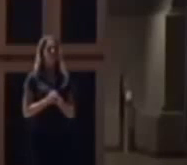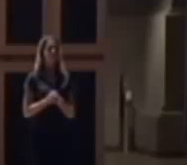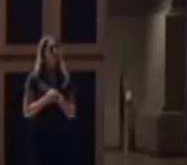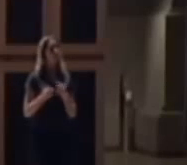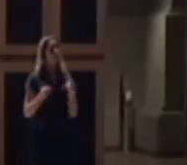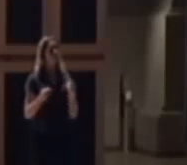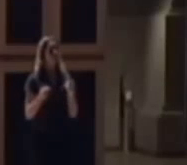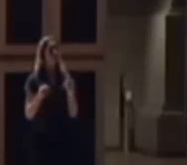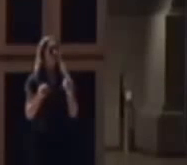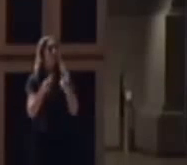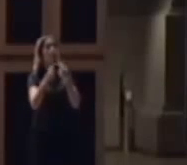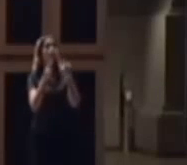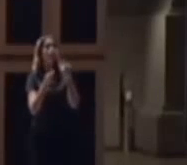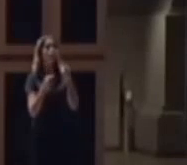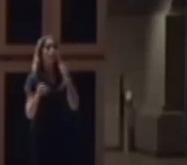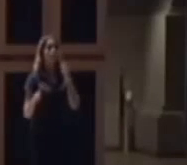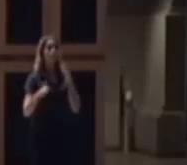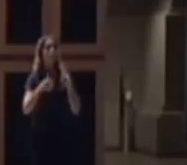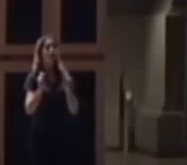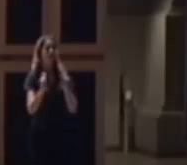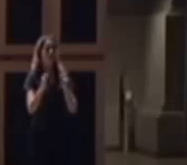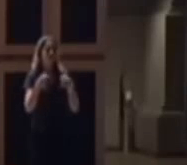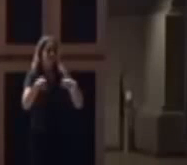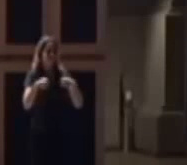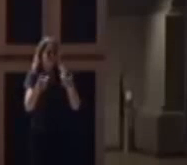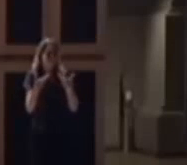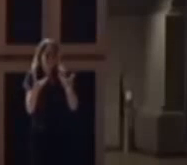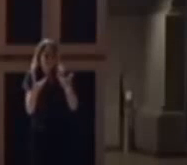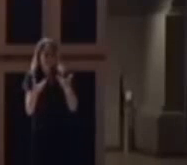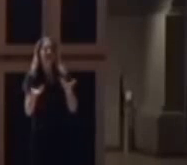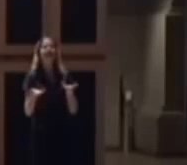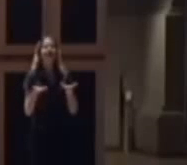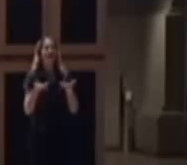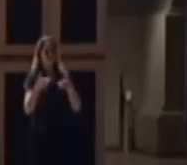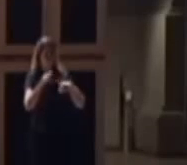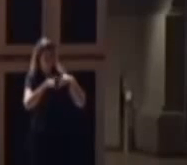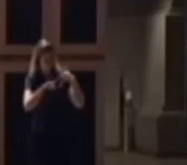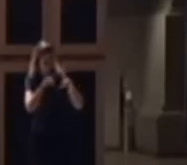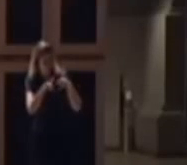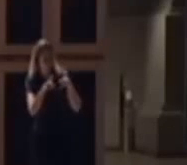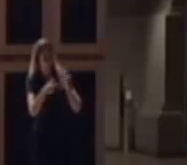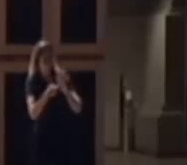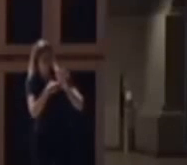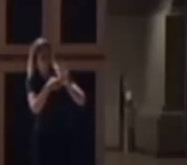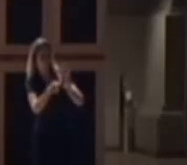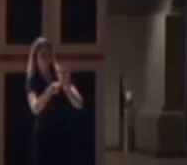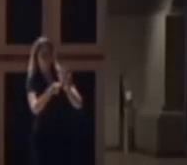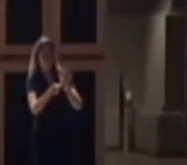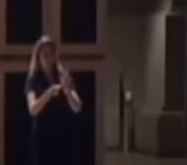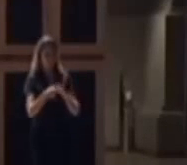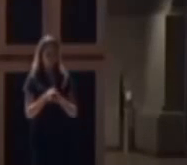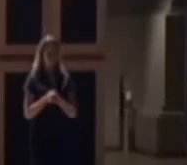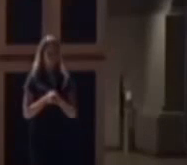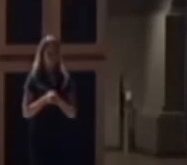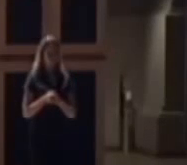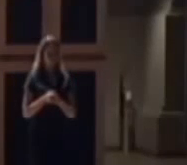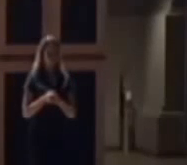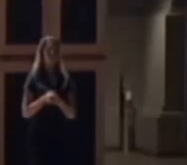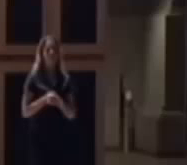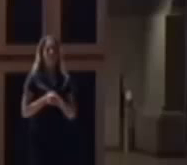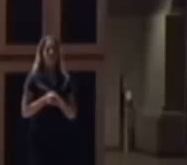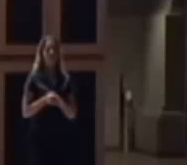critérios para que a gente pudesse chegar nesse modelo da legislação das OSCIPES. A outra questão que eu já falei,